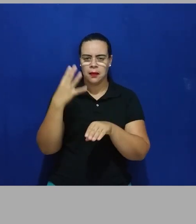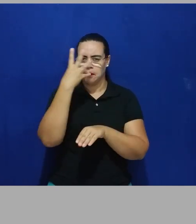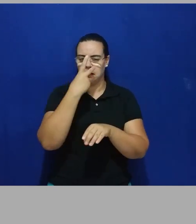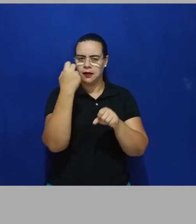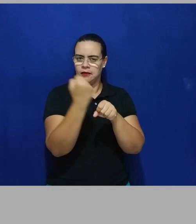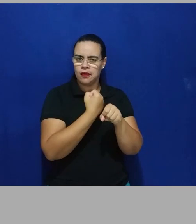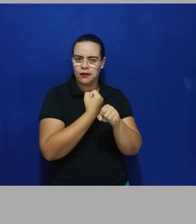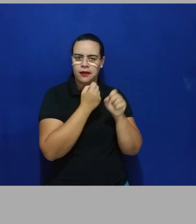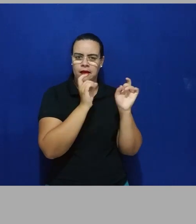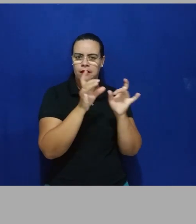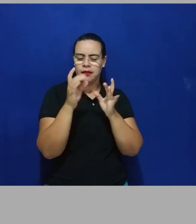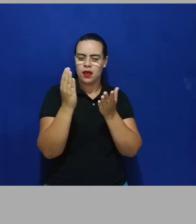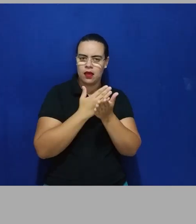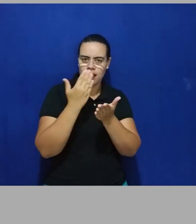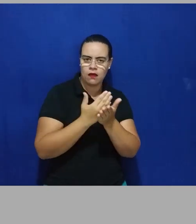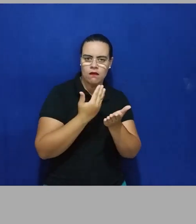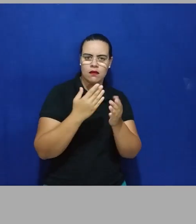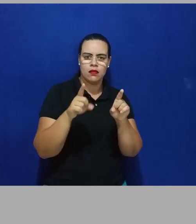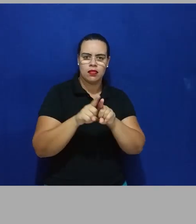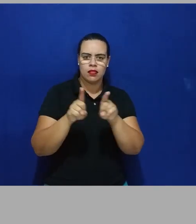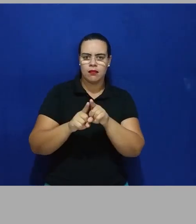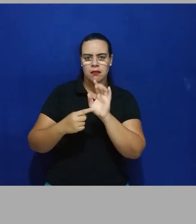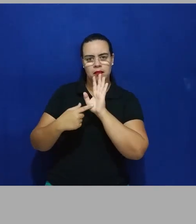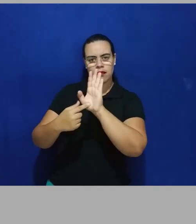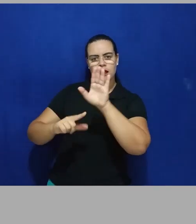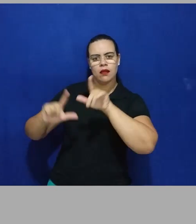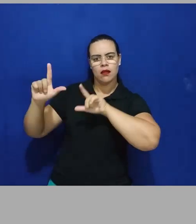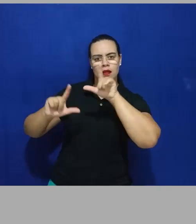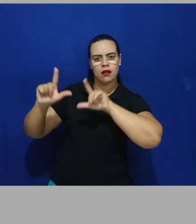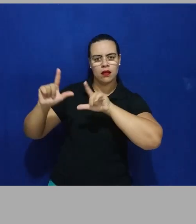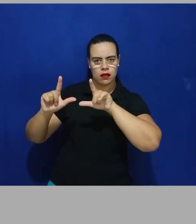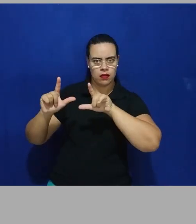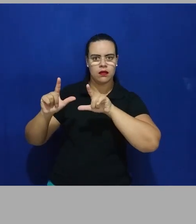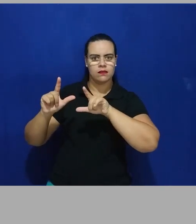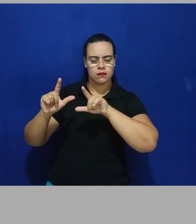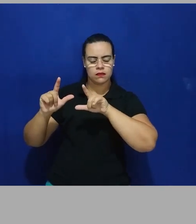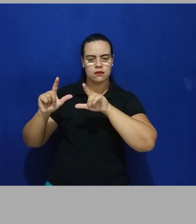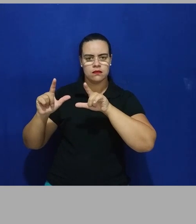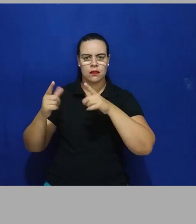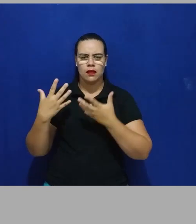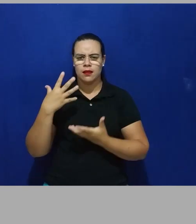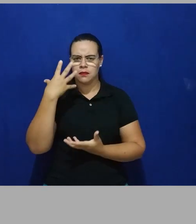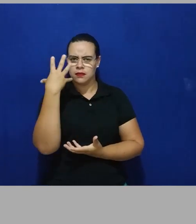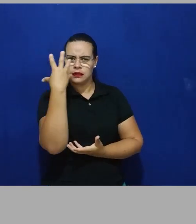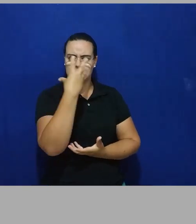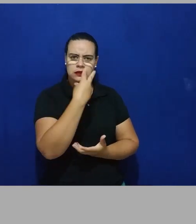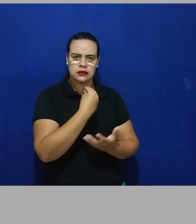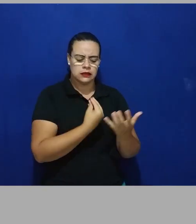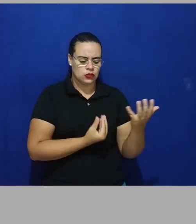cis-heteronormatividade, por essa beleza falsa que é vendida em revistas e leiloada na